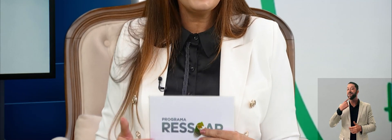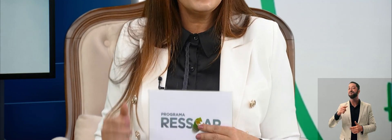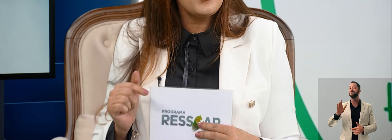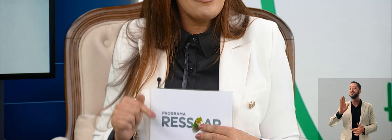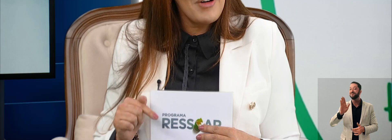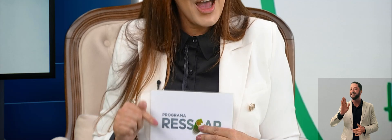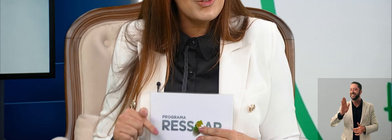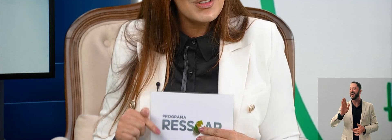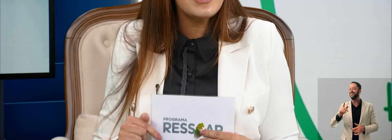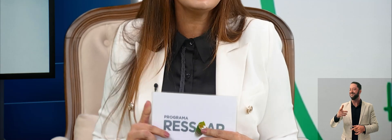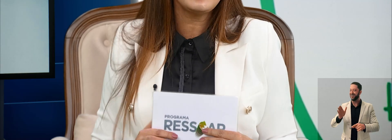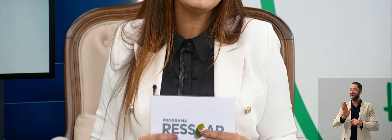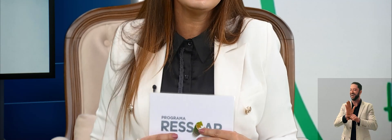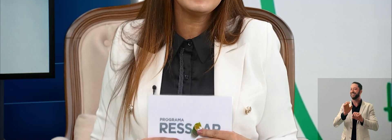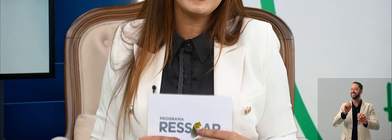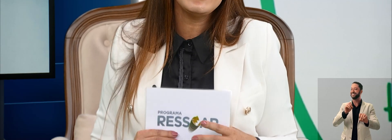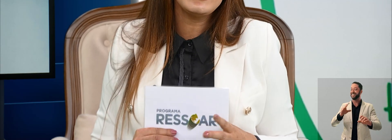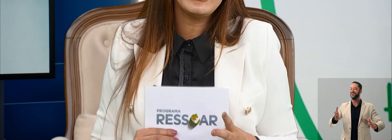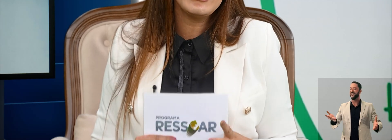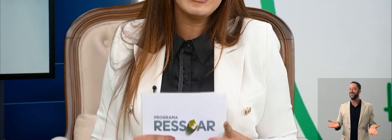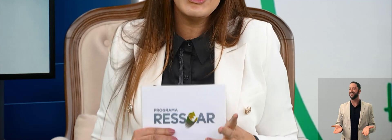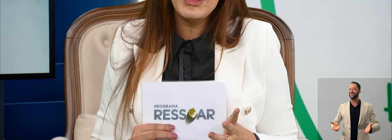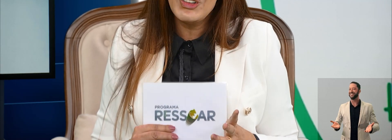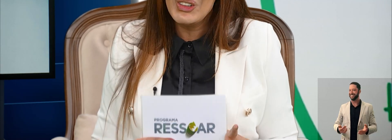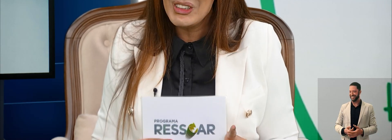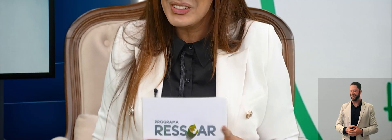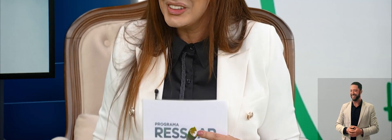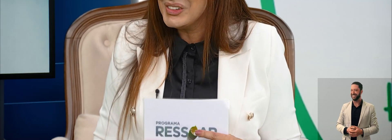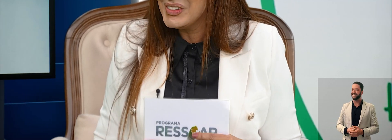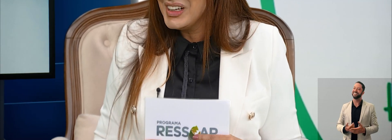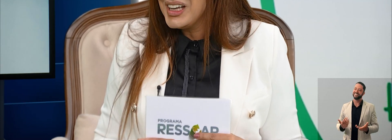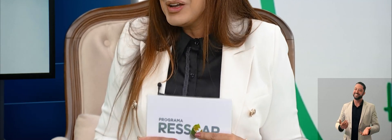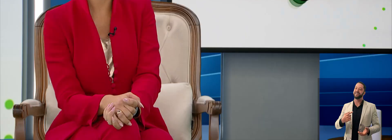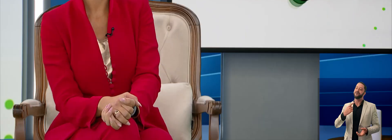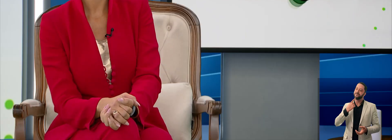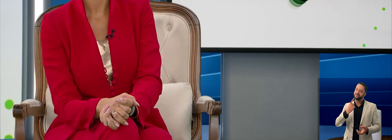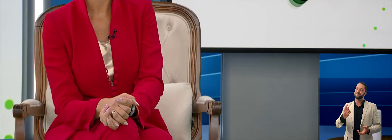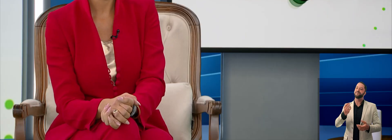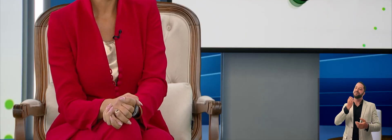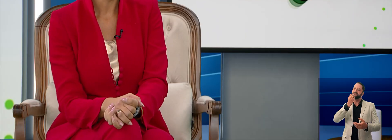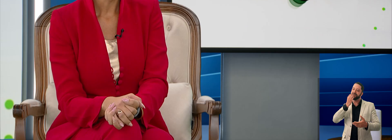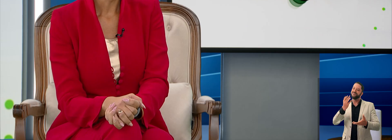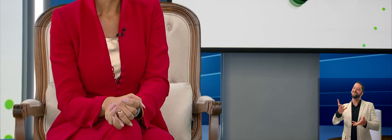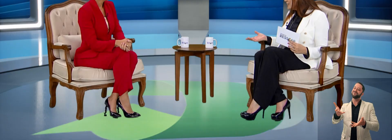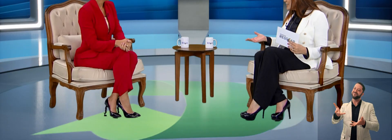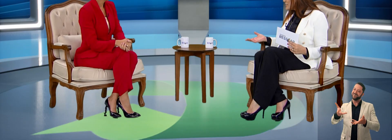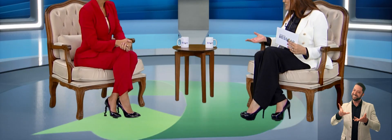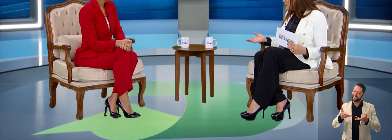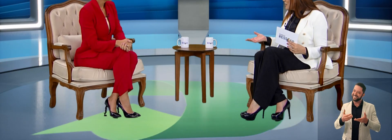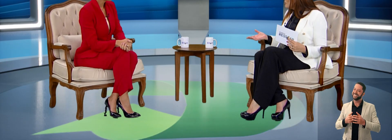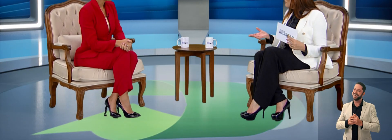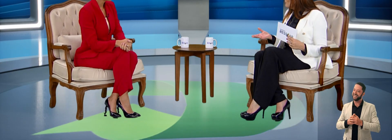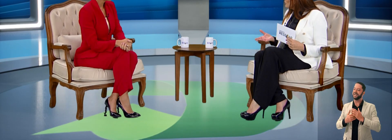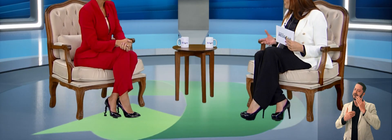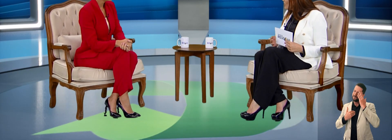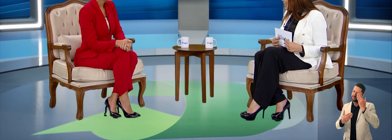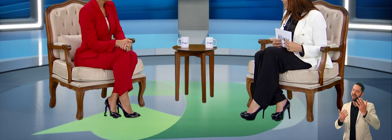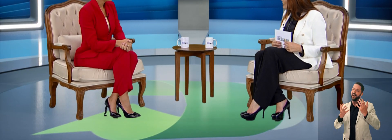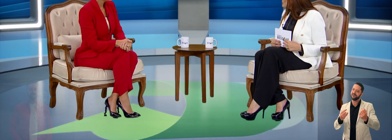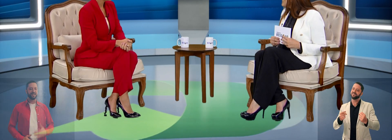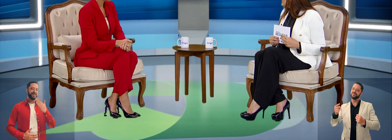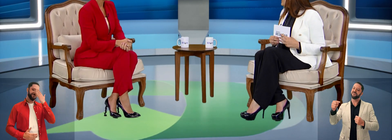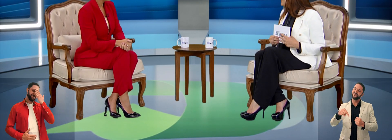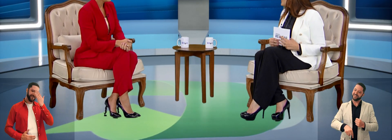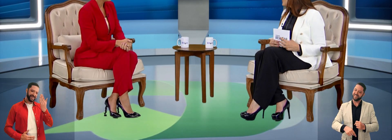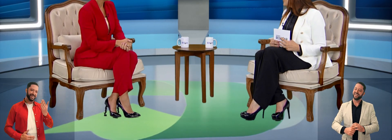ela prometeu que vai nos ensinar esse segredinho hoje, viu? Por isso eu quero dar as boas-vindas. Muito